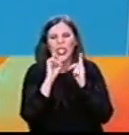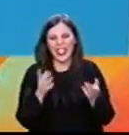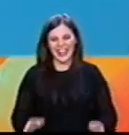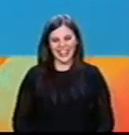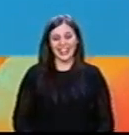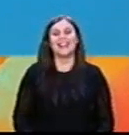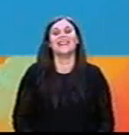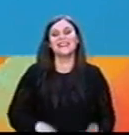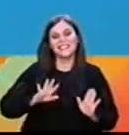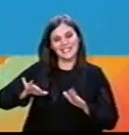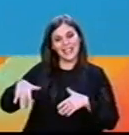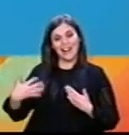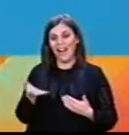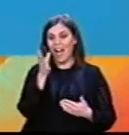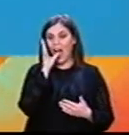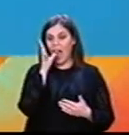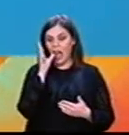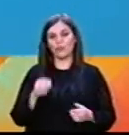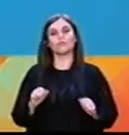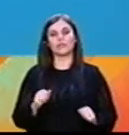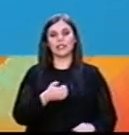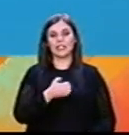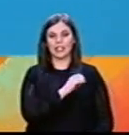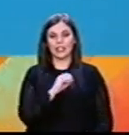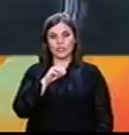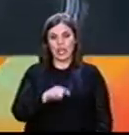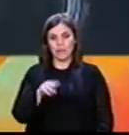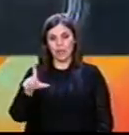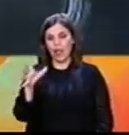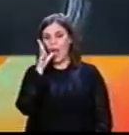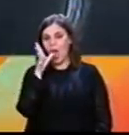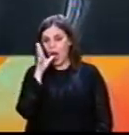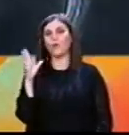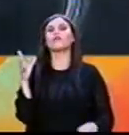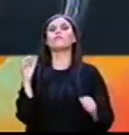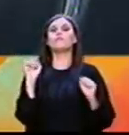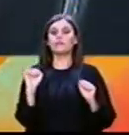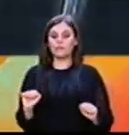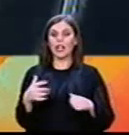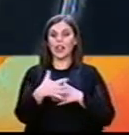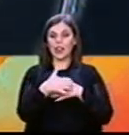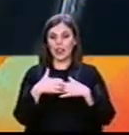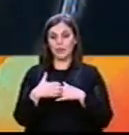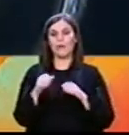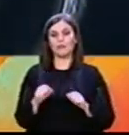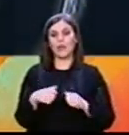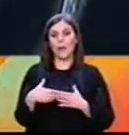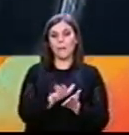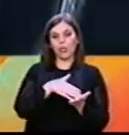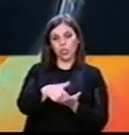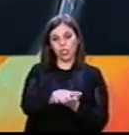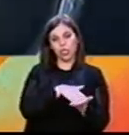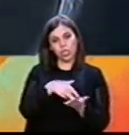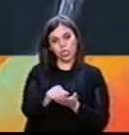Então, ora então, água. É água, 500 ml de água, a casquinha de limão, a manteiga. Vamos deixar só que a manteiga derreta